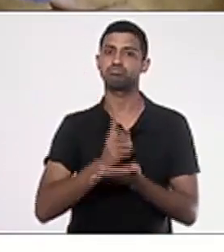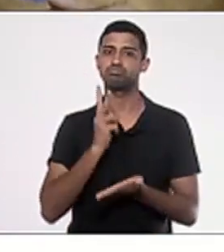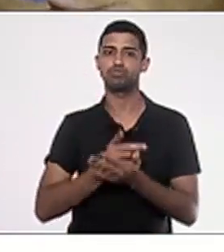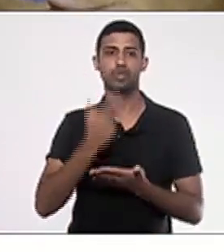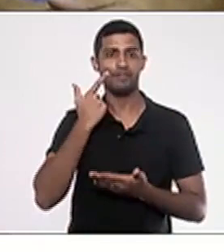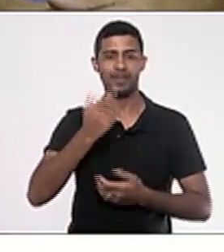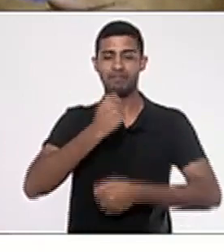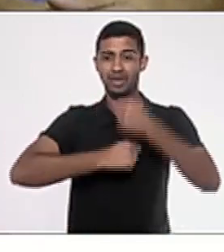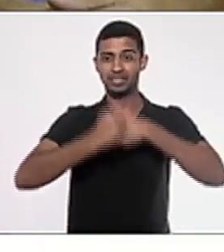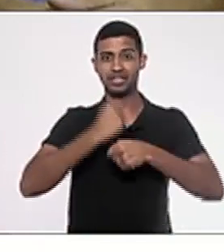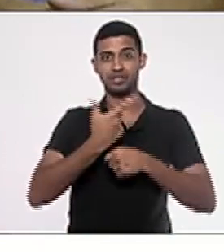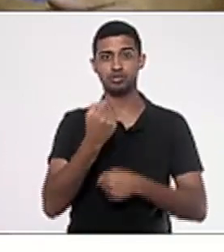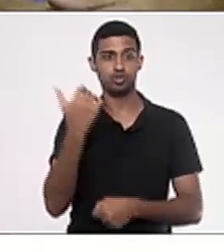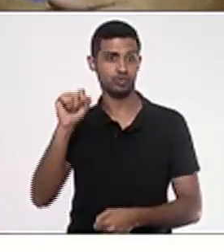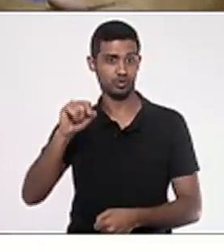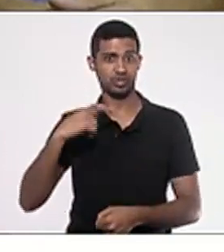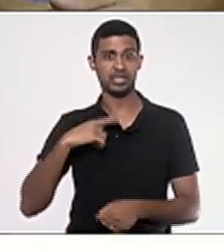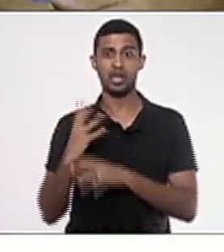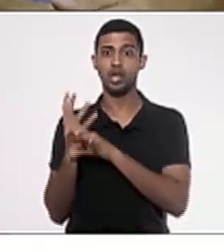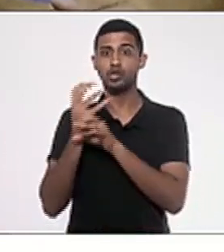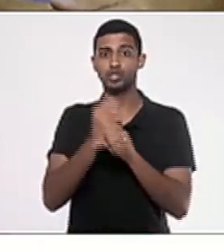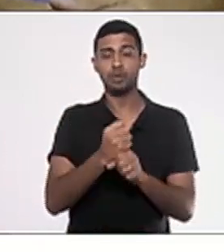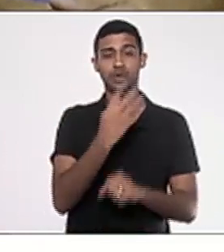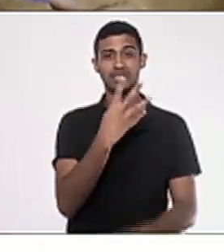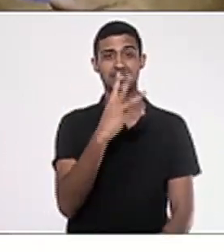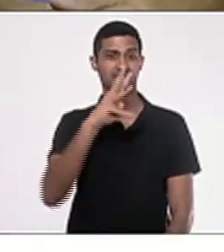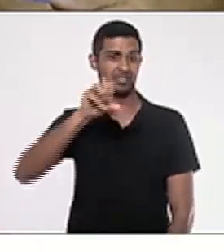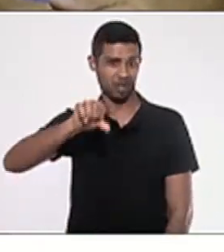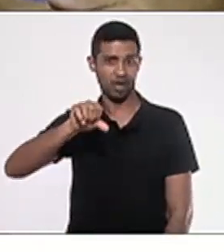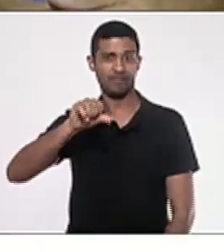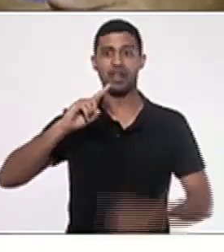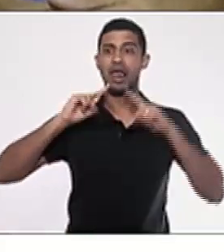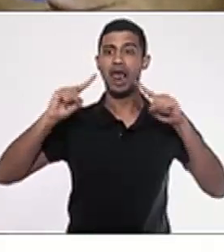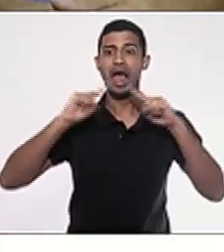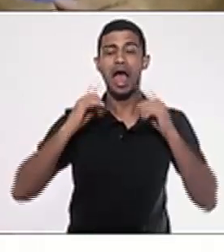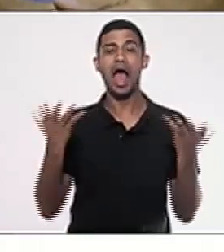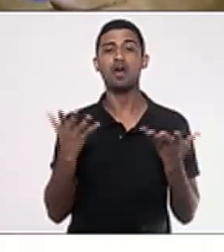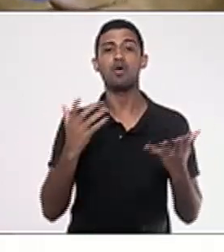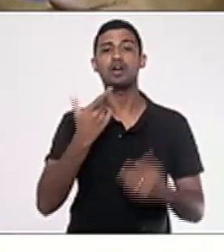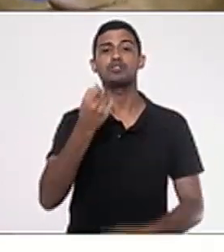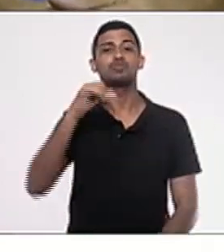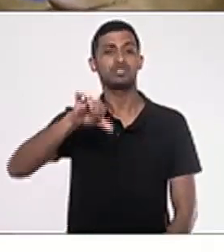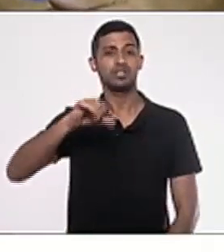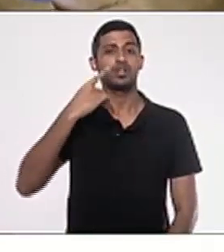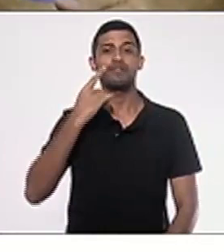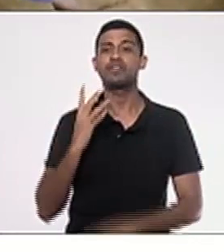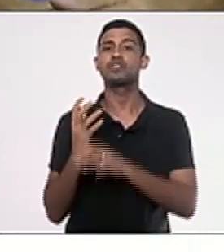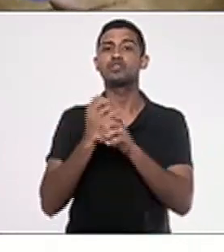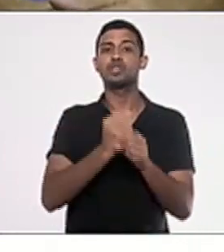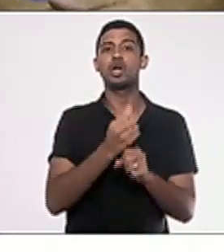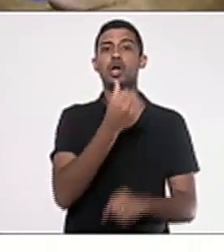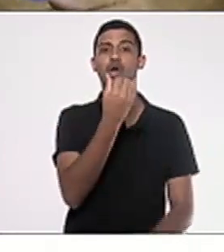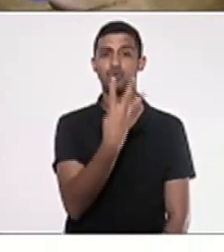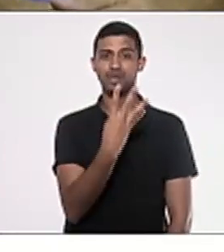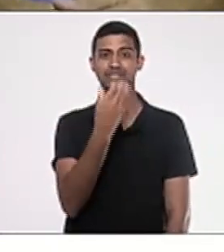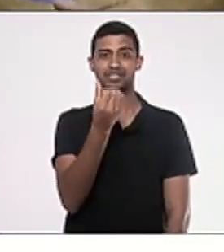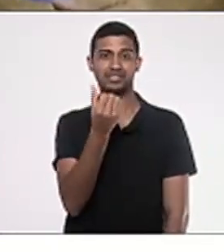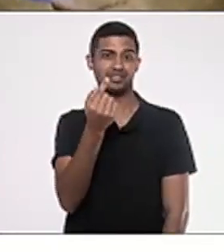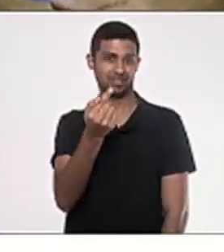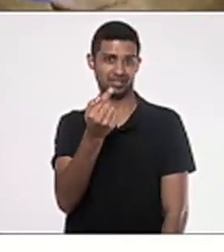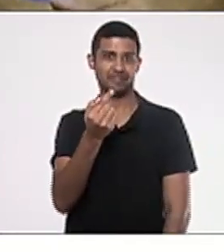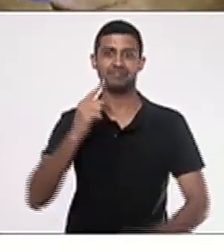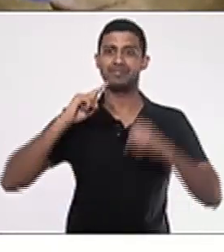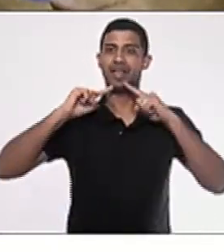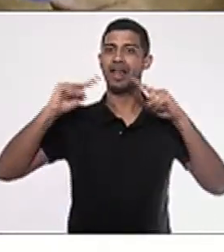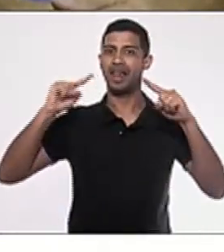ano de 2018 com 439 reclamações e já estamos em 2019 com 467